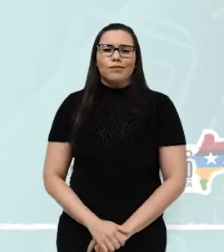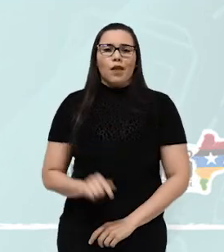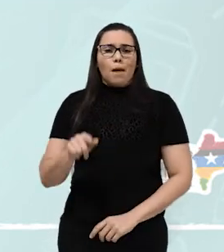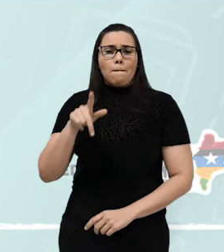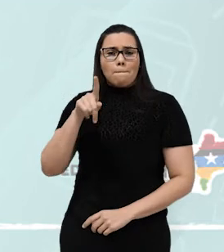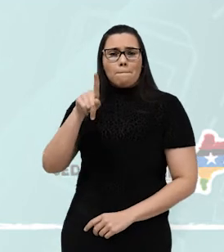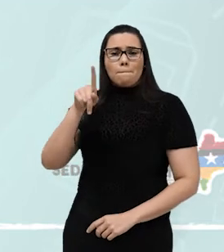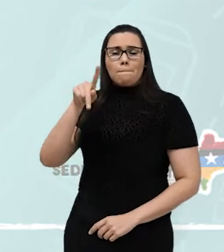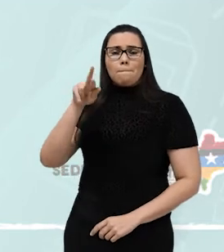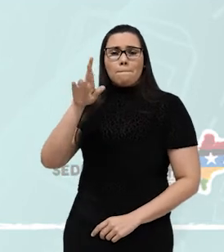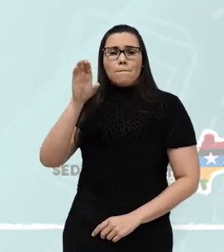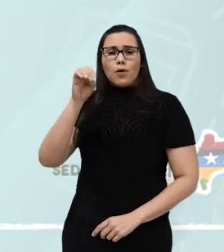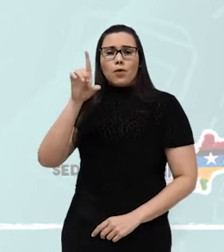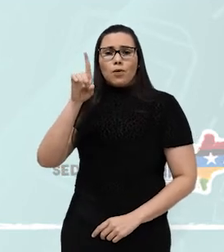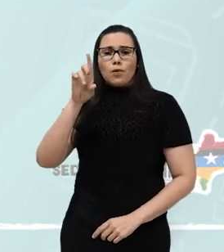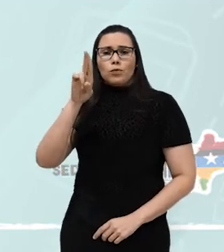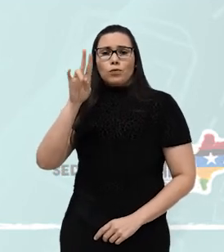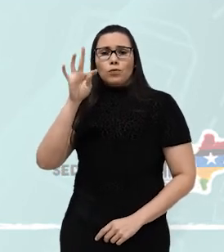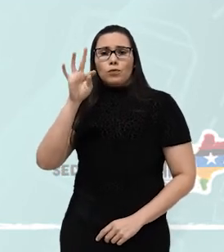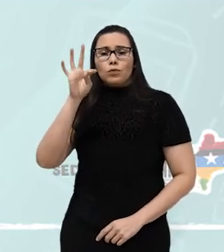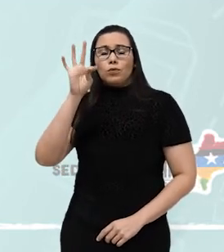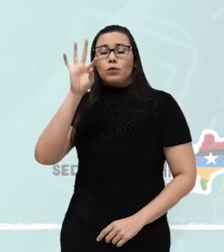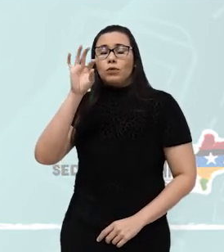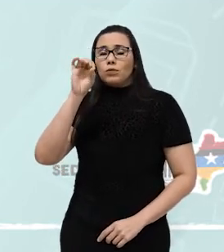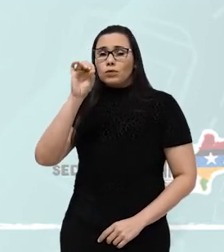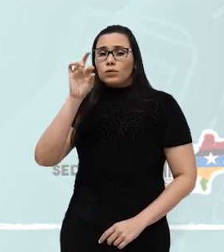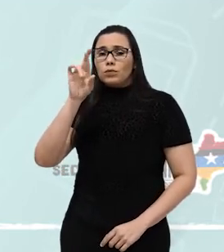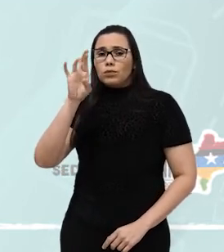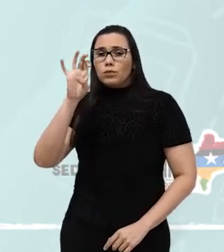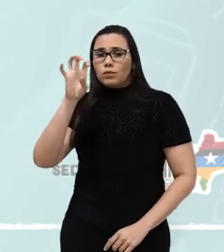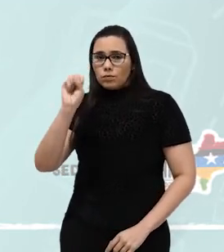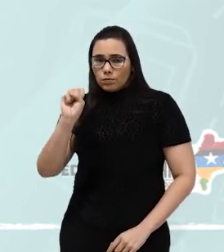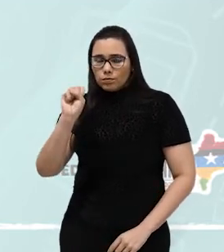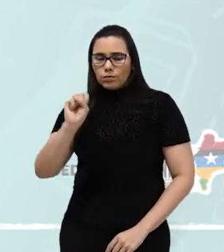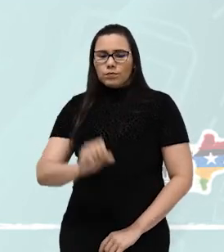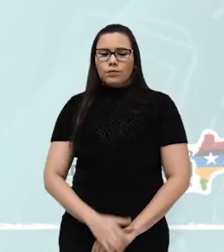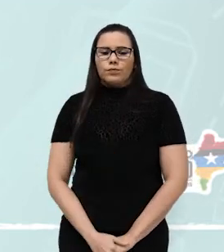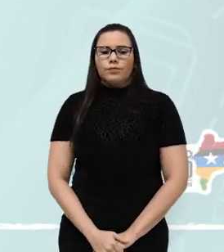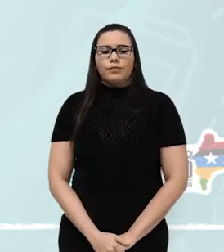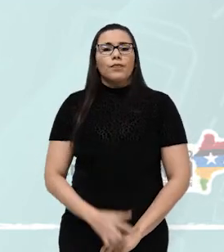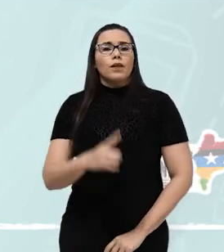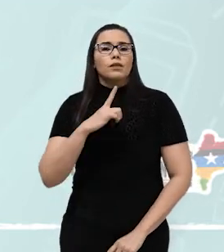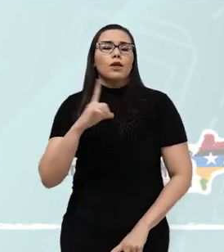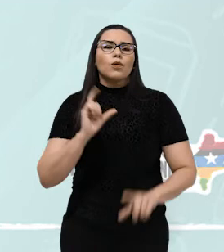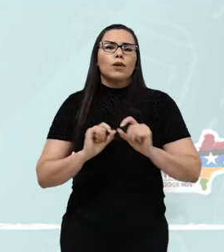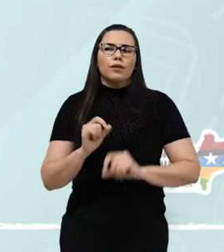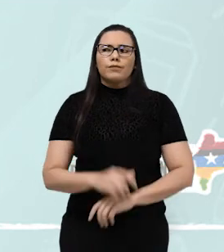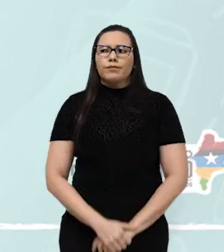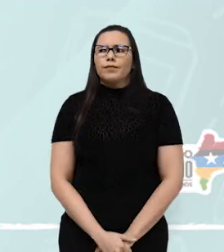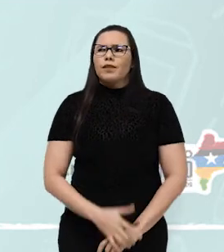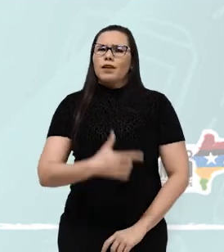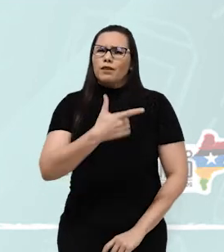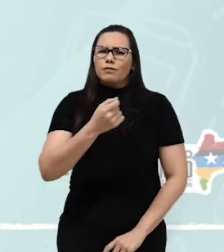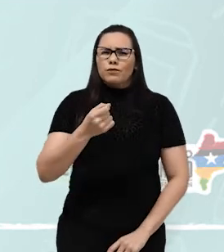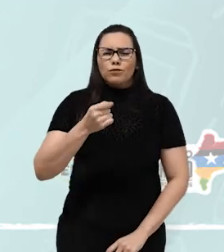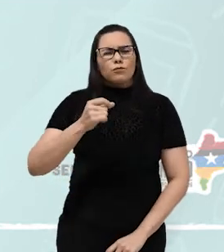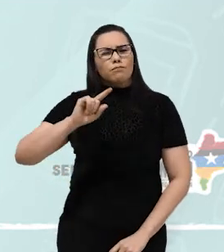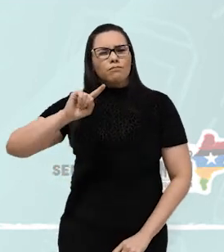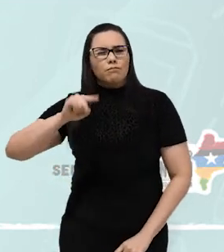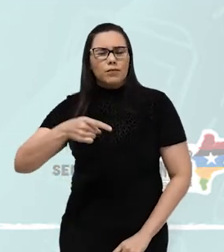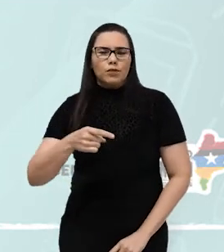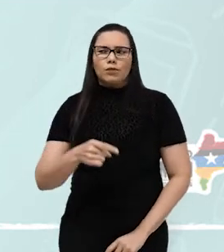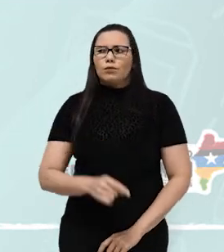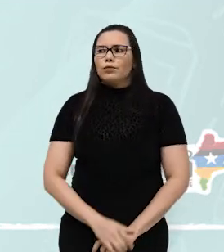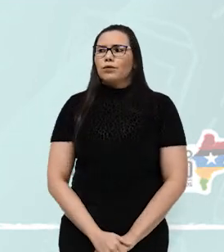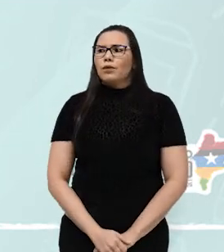ó, nessa base da cadeia alimentar, nós temos armazenado aqui 20 mil quilocalorias, né? Aqui